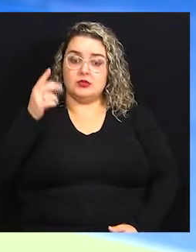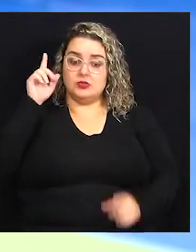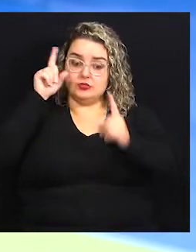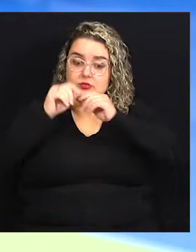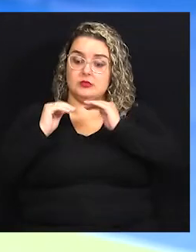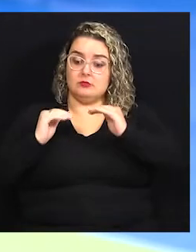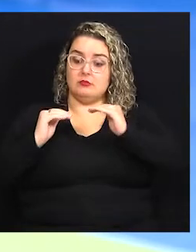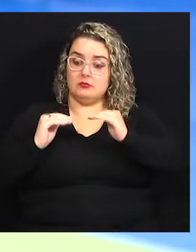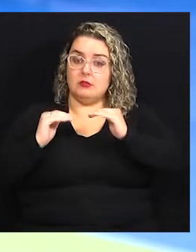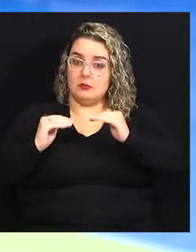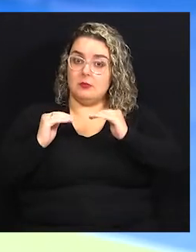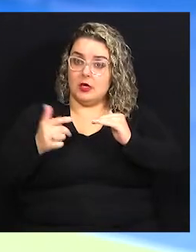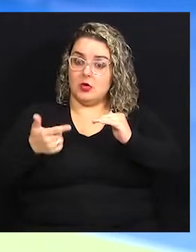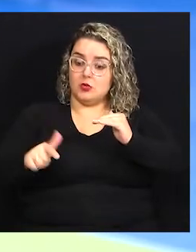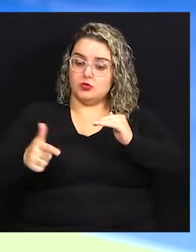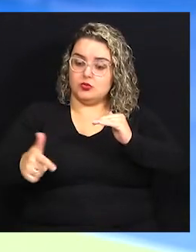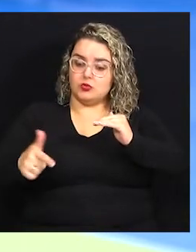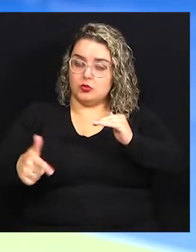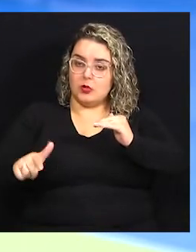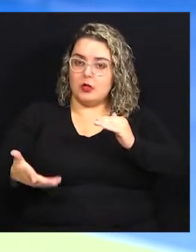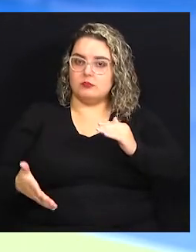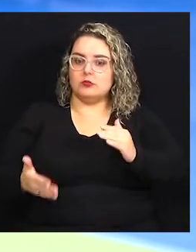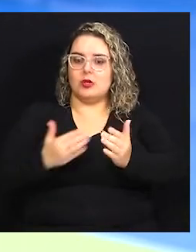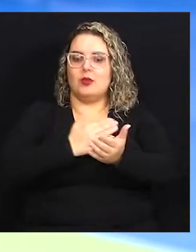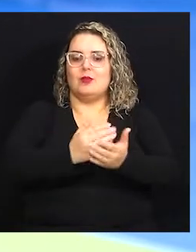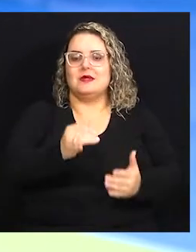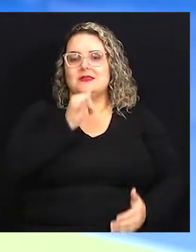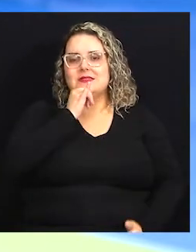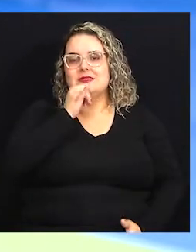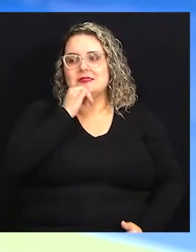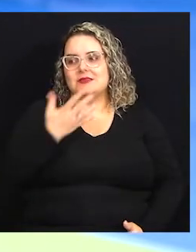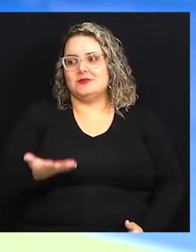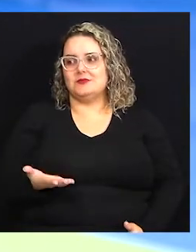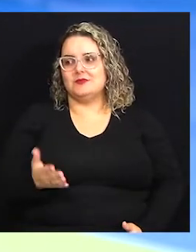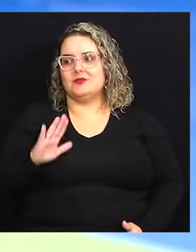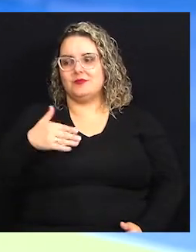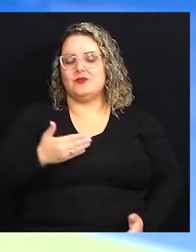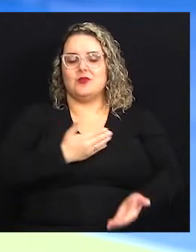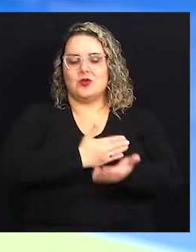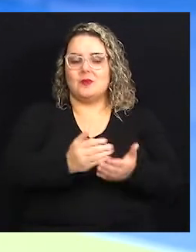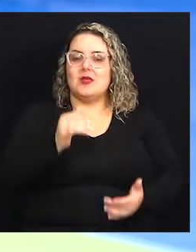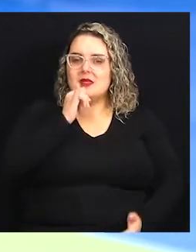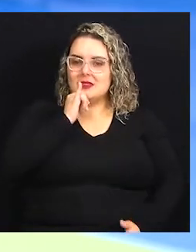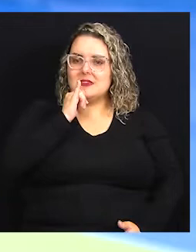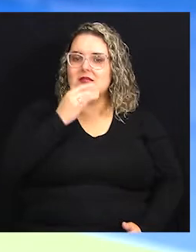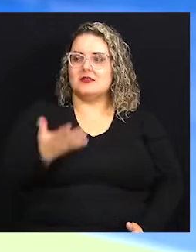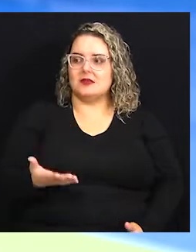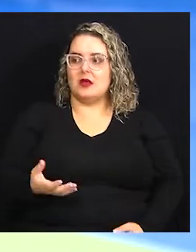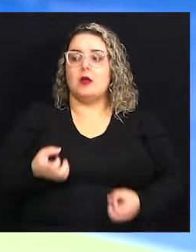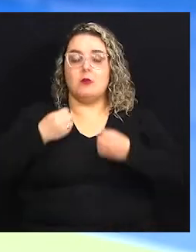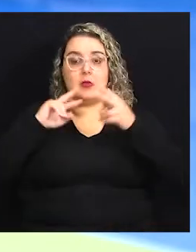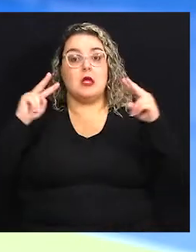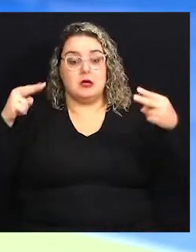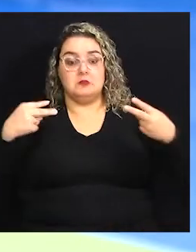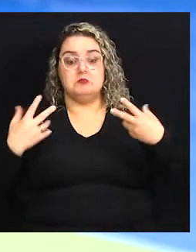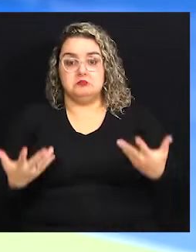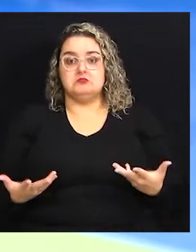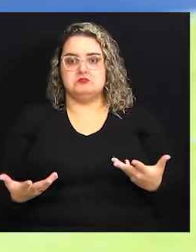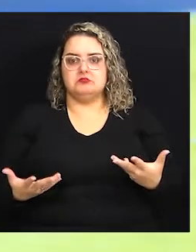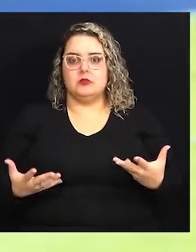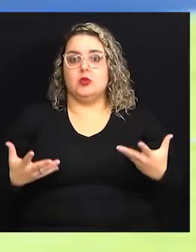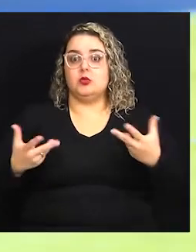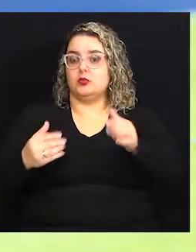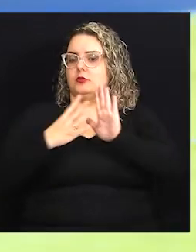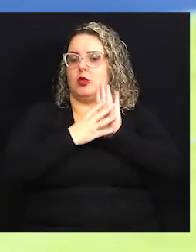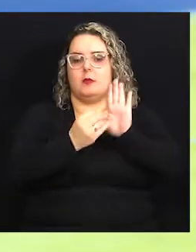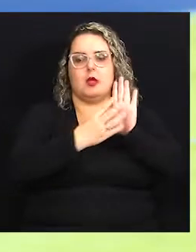manter. Porque você passa a ser exemplo. Quando você passa a ser exemplo bem visto, vamos dizer assim, todo mundo